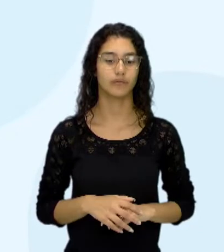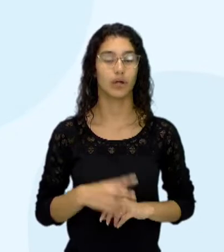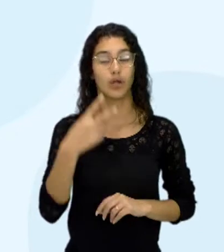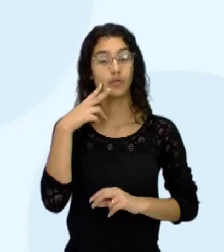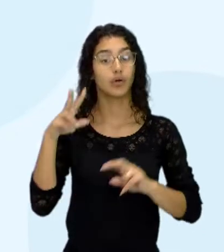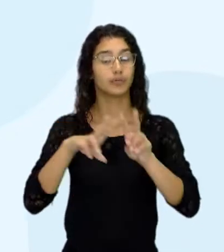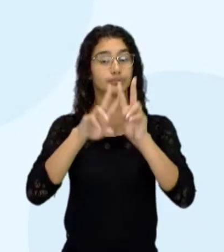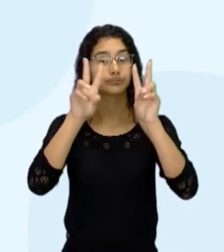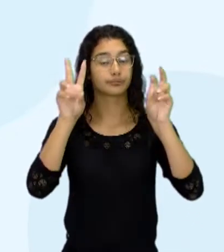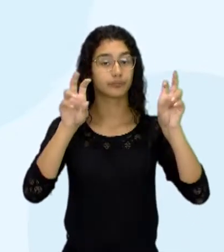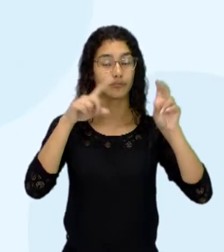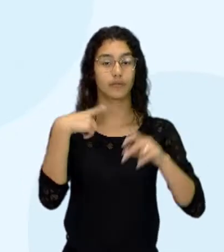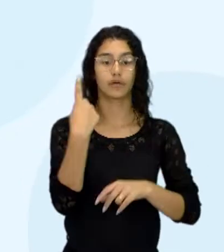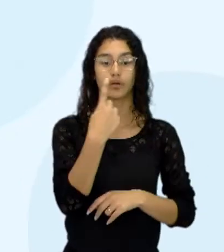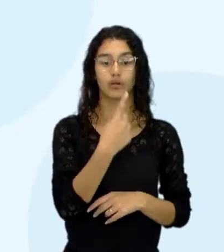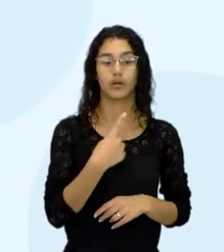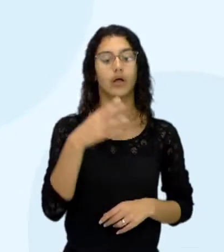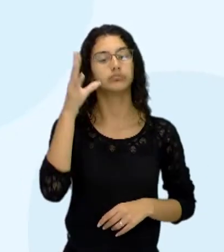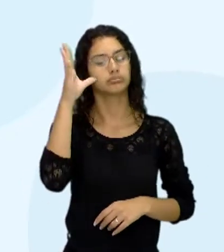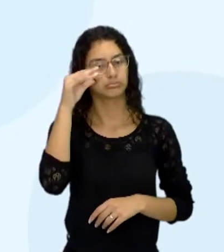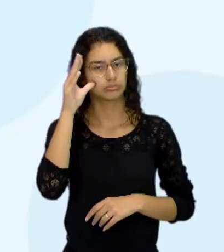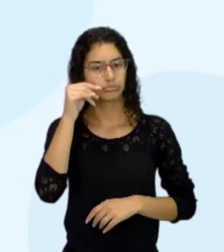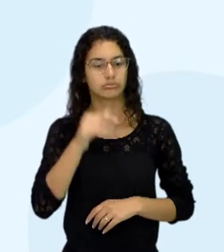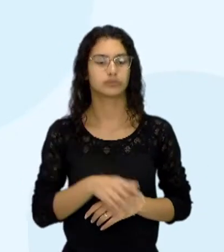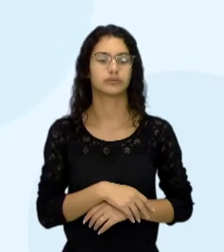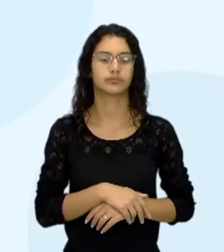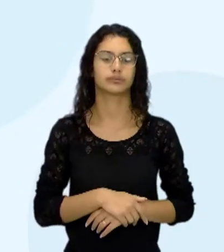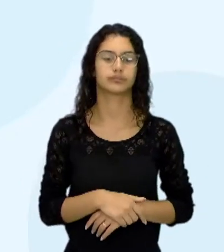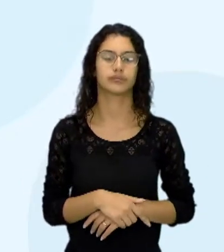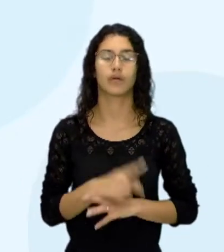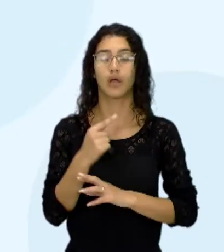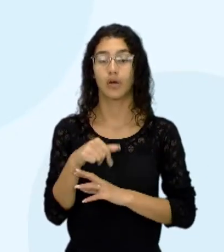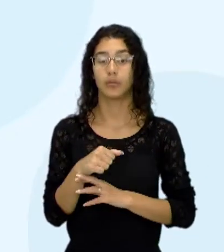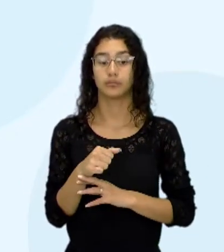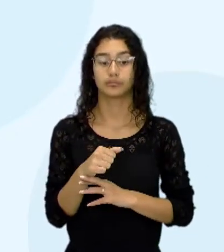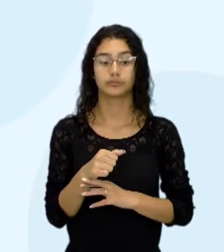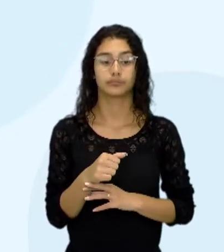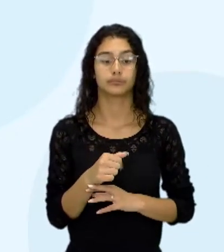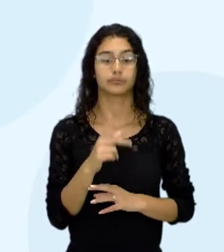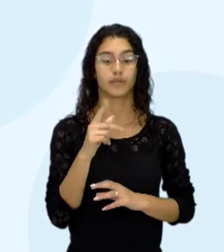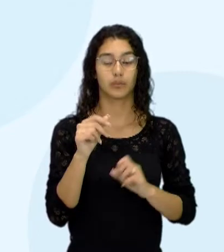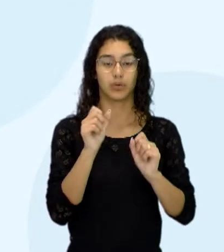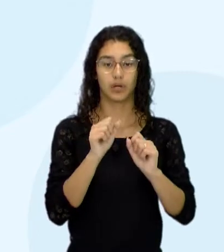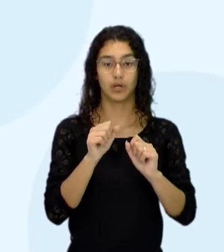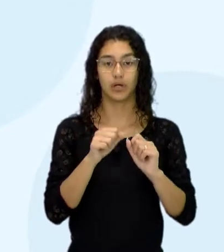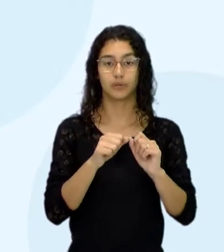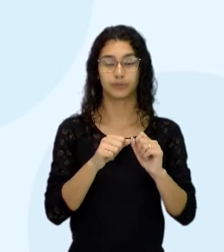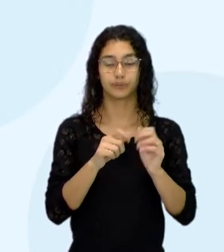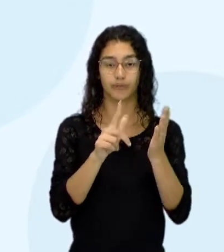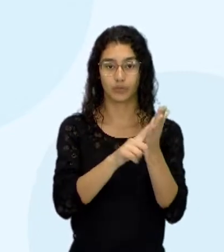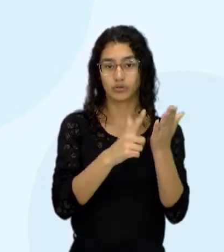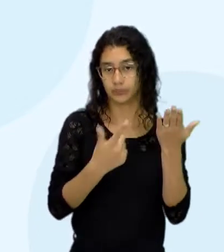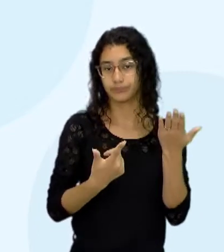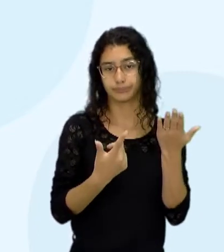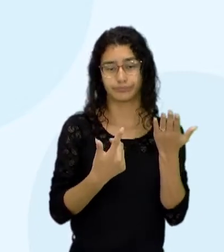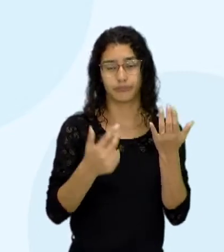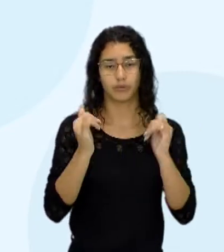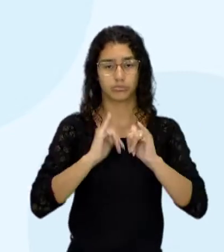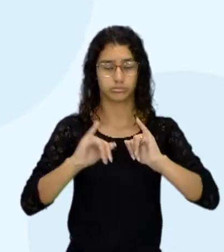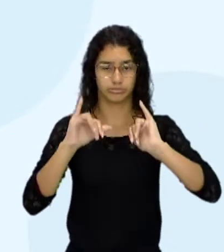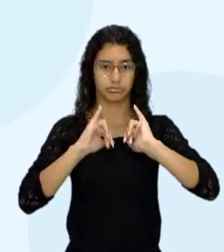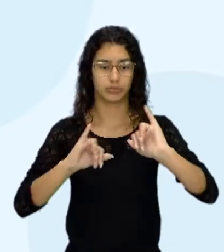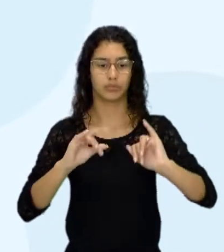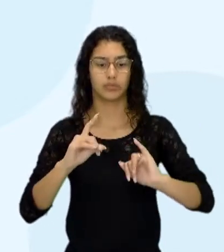assunto que está bem interessante. Olha só, é uma reportagem, então pode deixar na tela para eles, tá? É uma reportagem, então é um